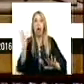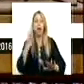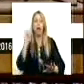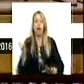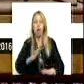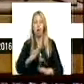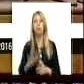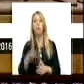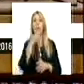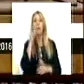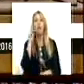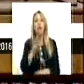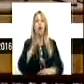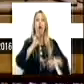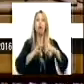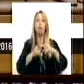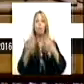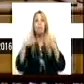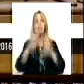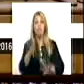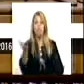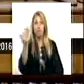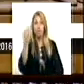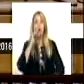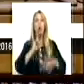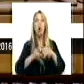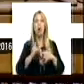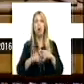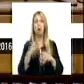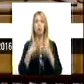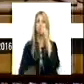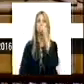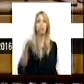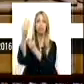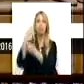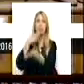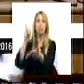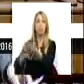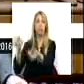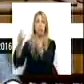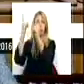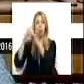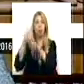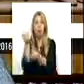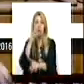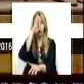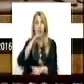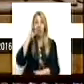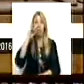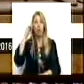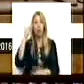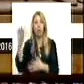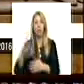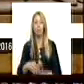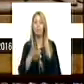otimistas, mas que estão longe do otimismo absolutamente surreal do ex-ministro Vítor Gaspar. E falam do falhanço